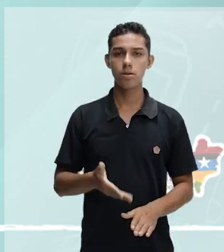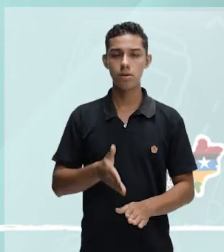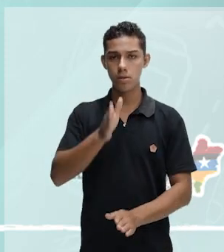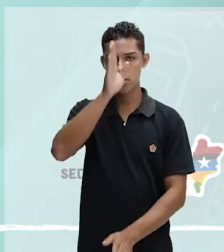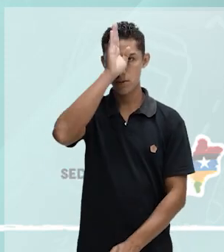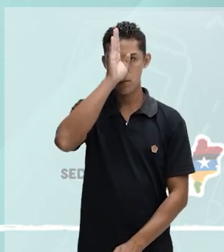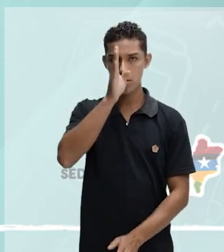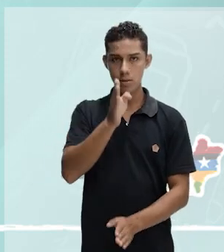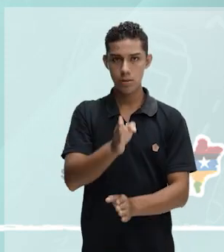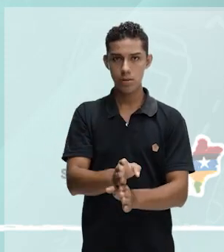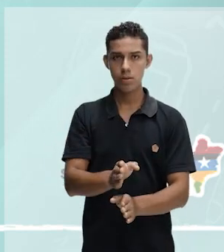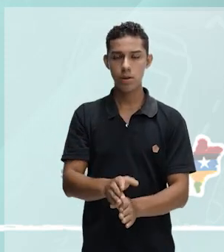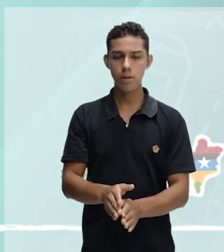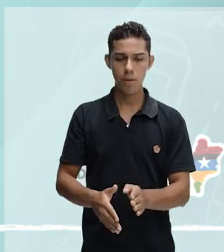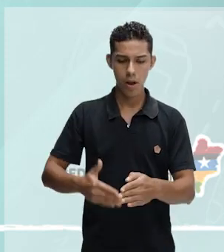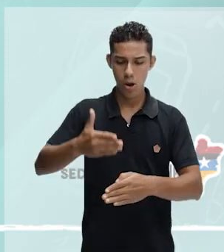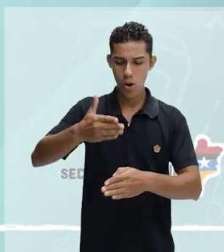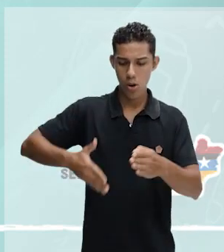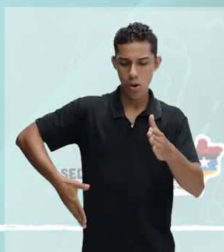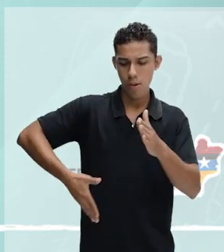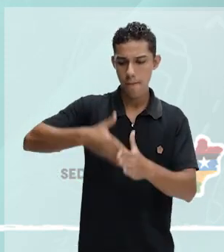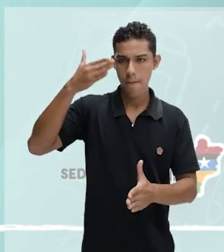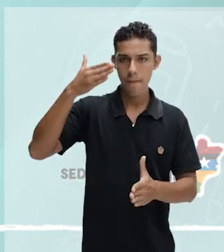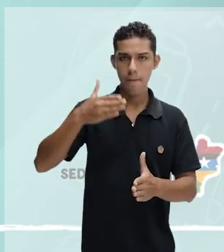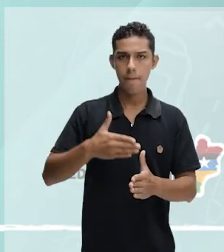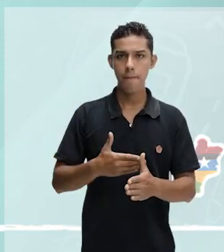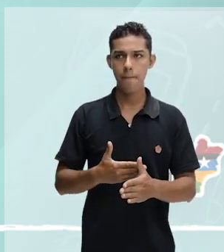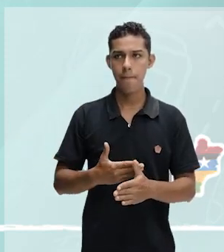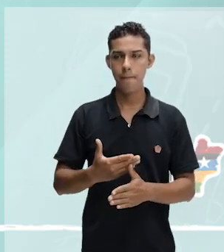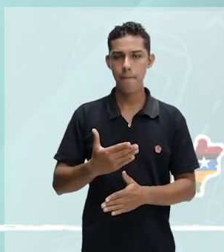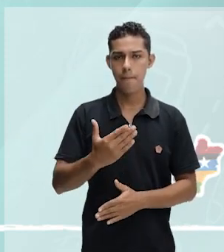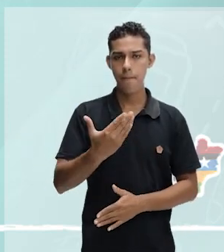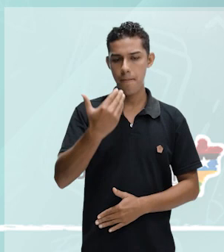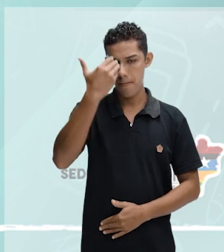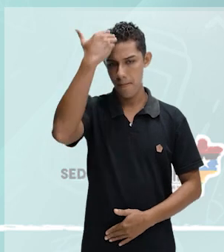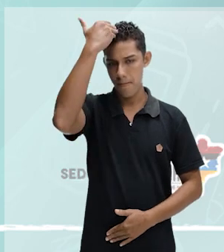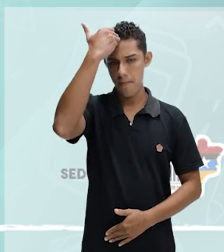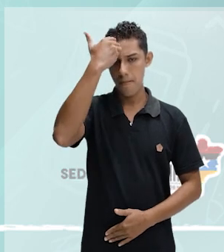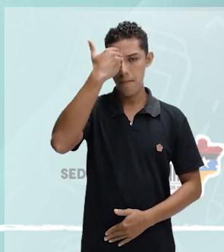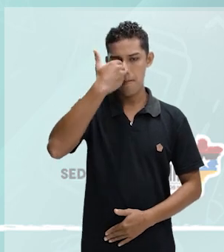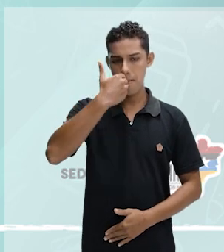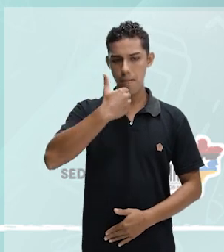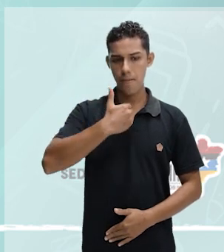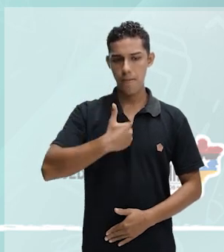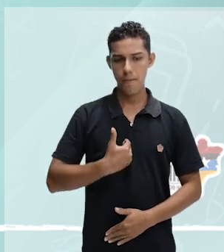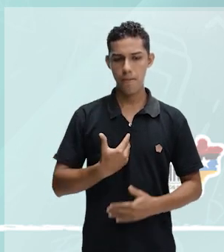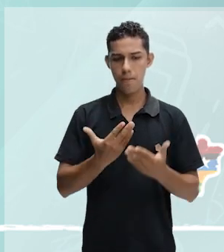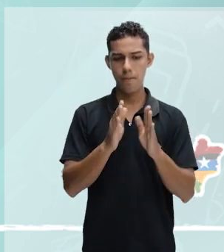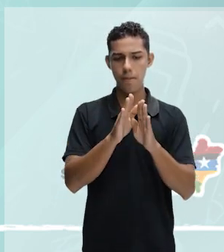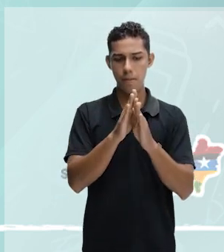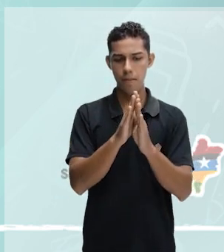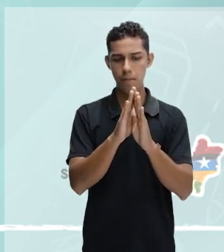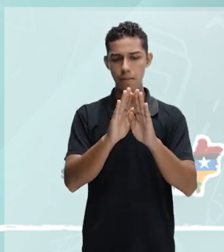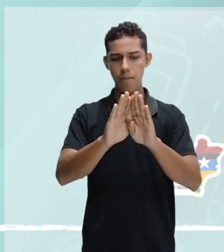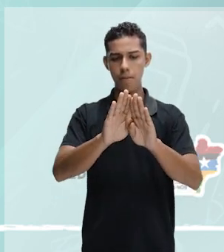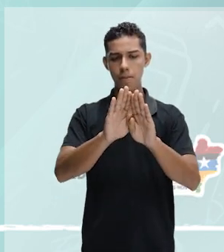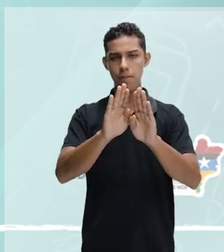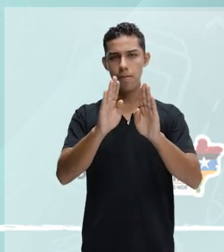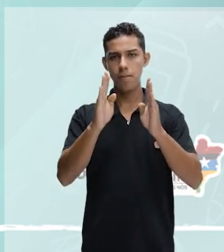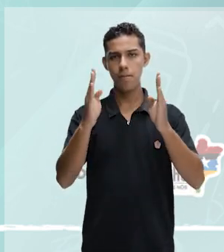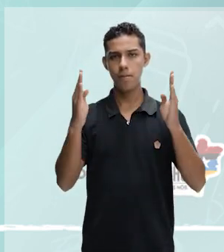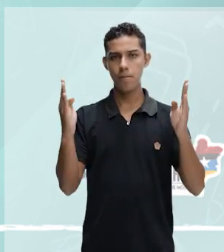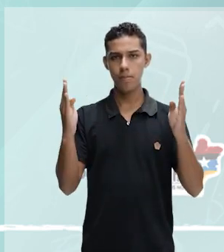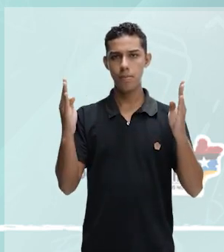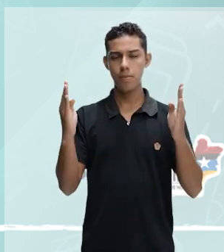como sendo uma espécie de lâmina. Uma lâmina vai passar aqui no meio do meu corpo, no centro do meu corpo. O que vai acontecer? Vai dividir